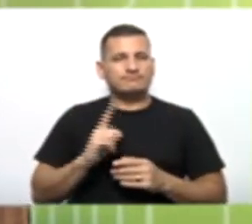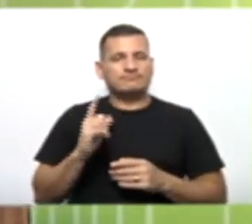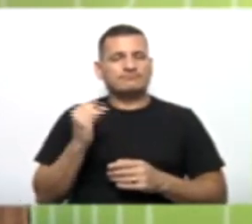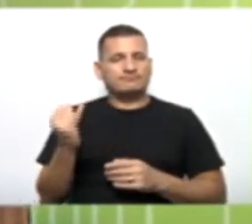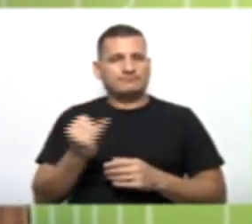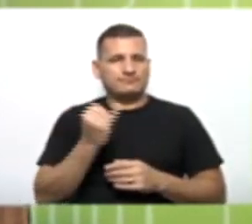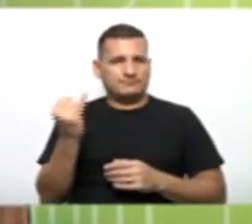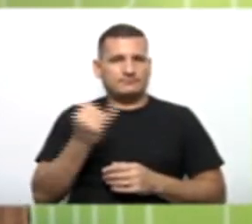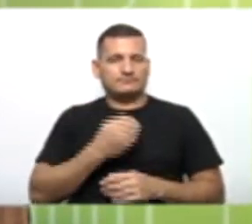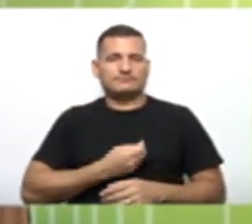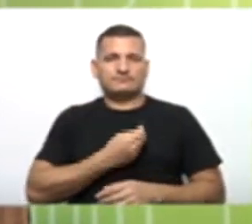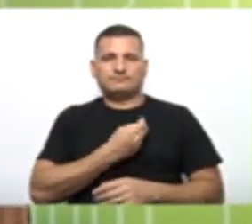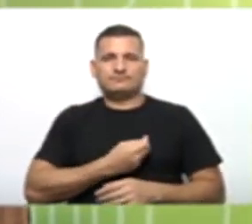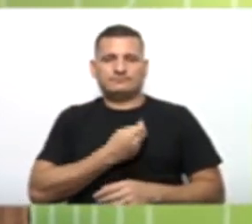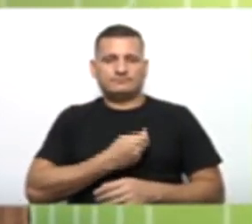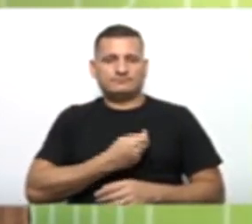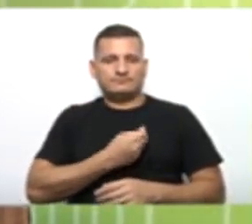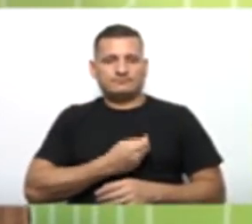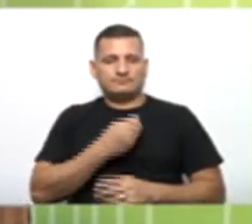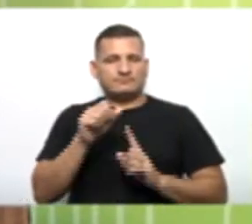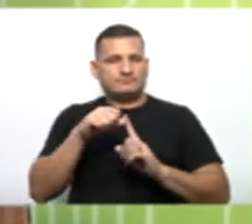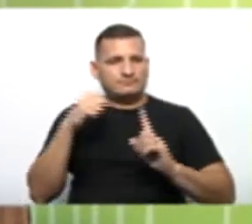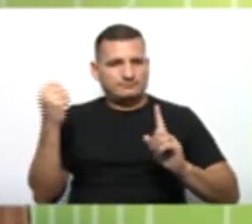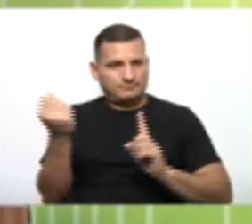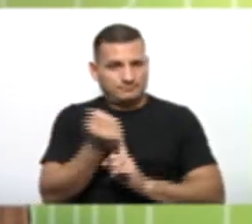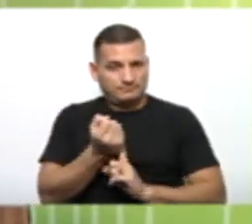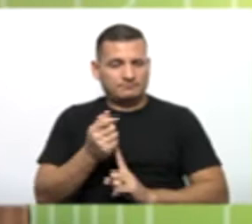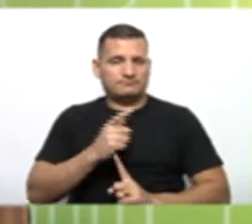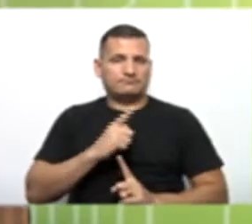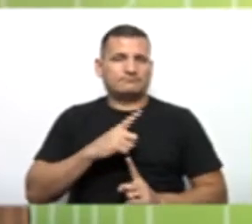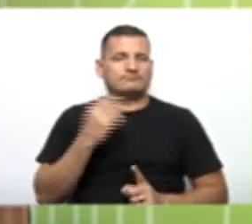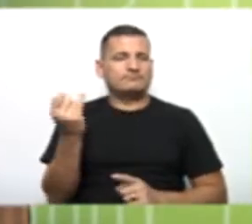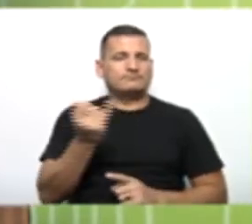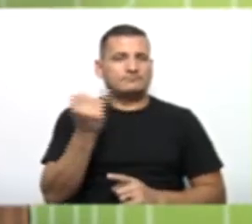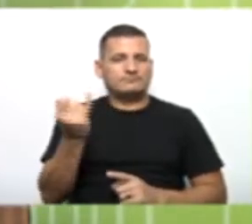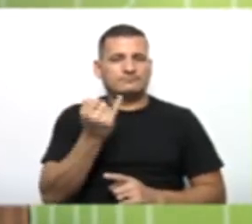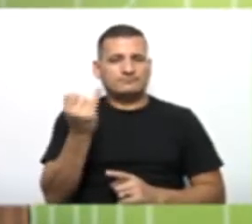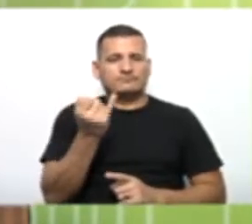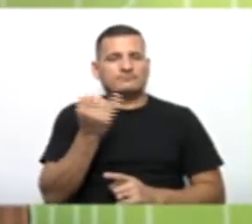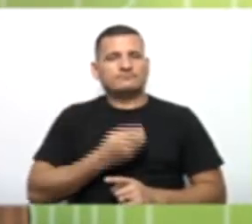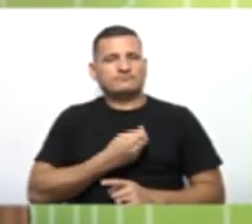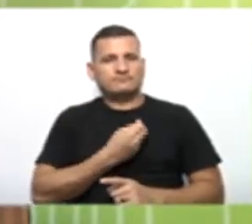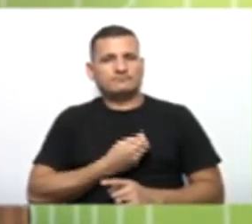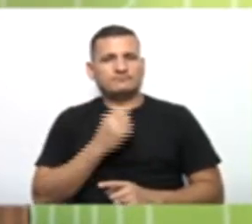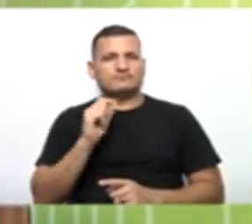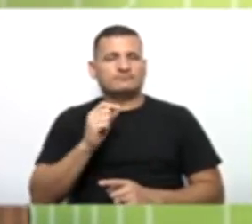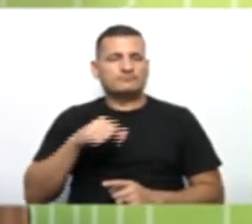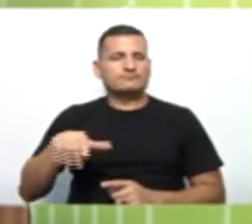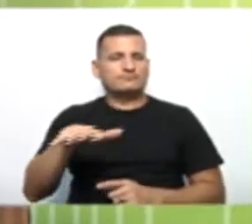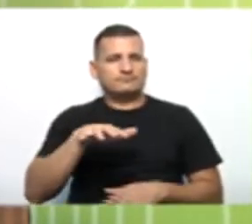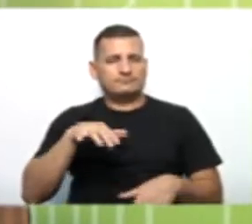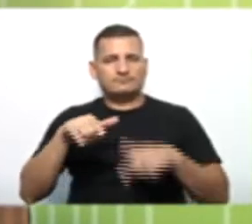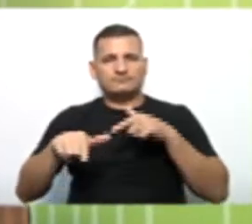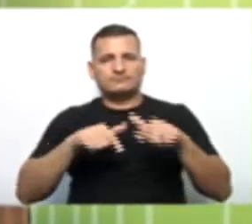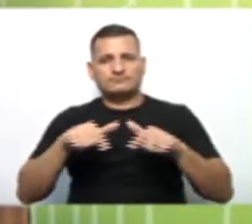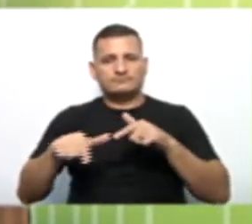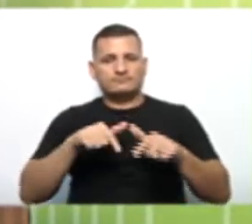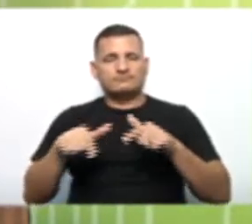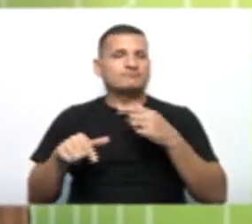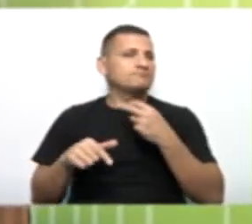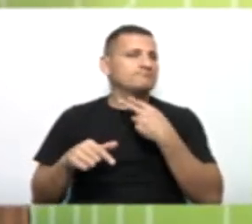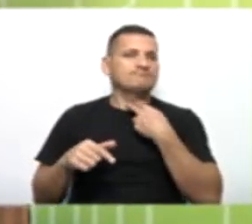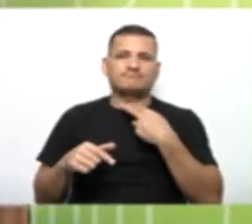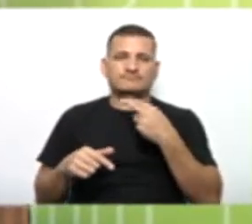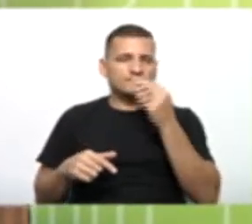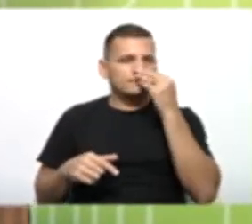para a vida em sociedade elas têm uma importância para a vida né no mundo do trabalho nós não podemos